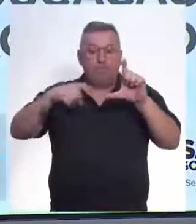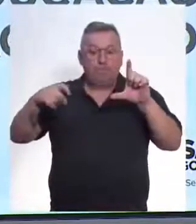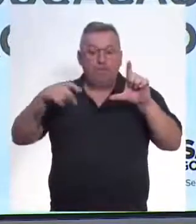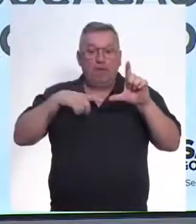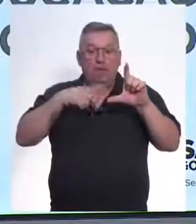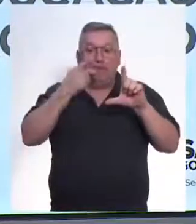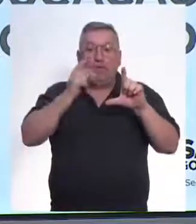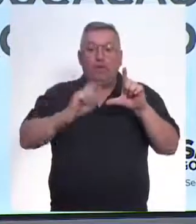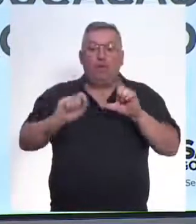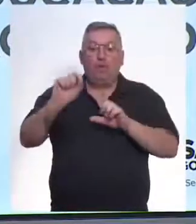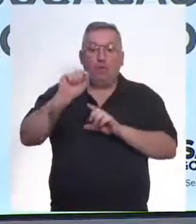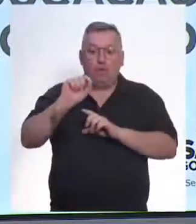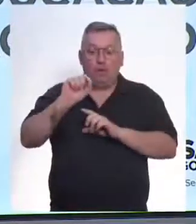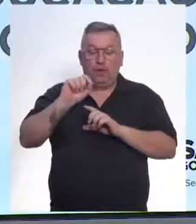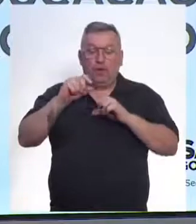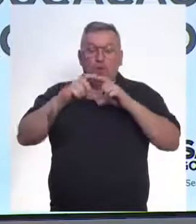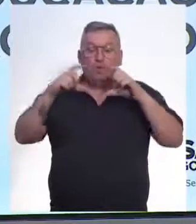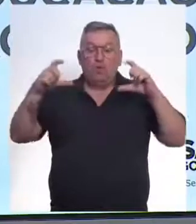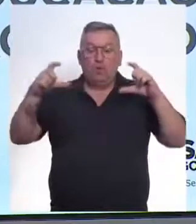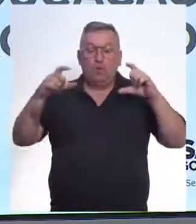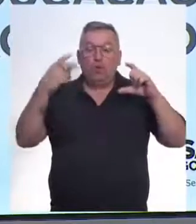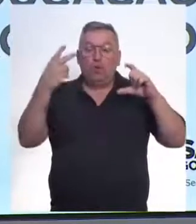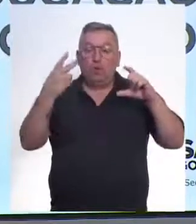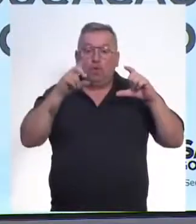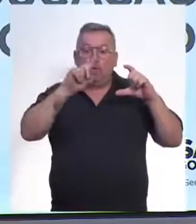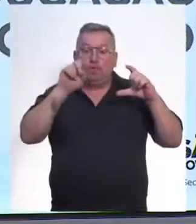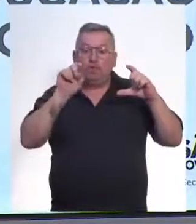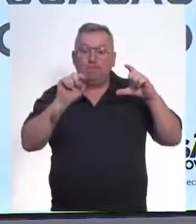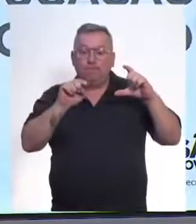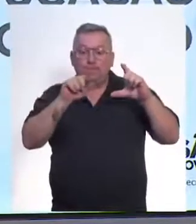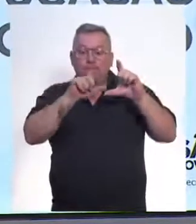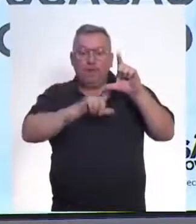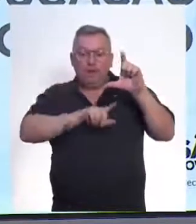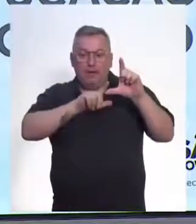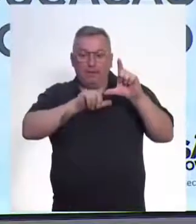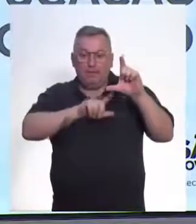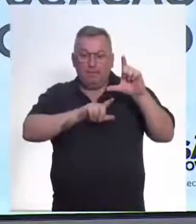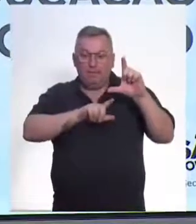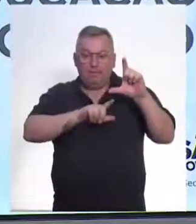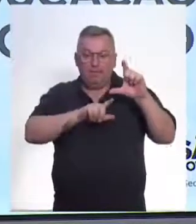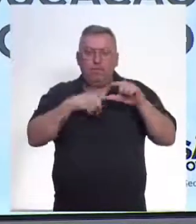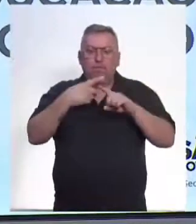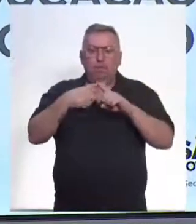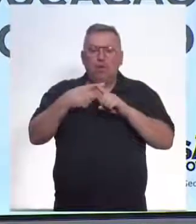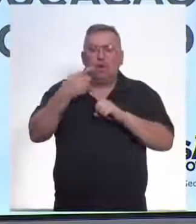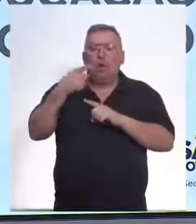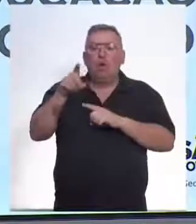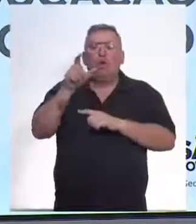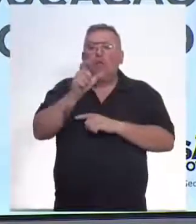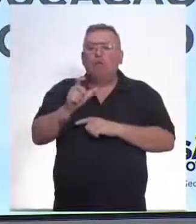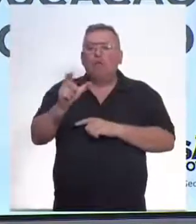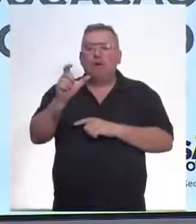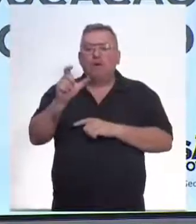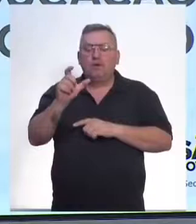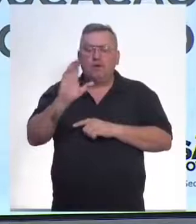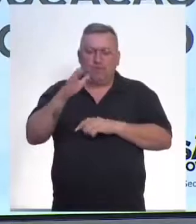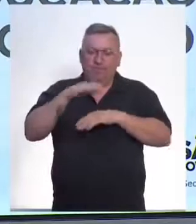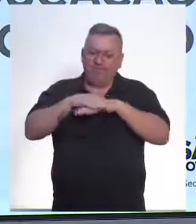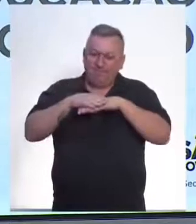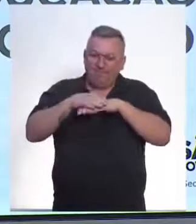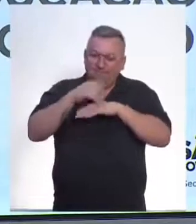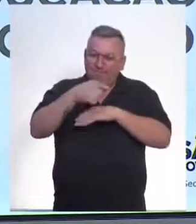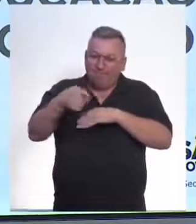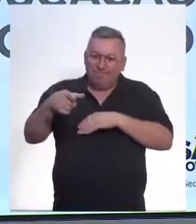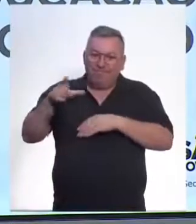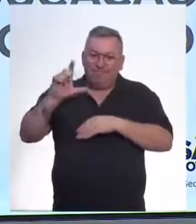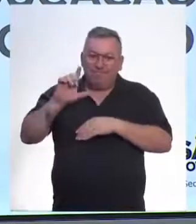estamos falando de uma equação com duas incógnitas. Por que a última parte? Como eu tinha conversado com